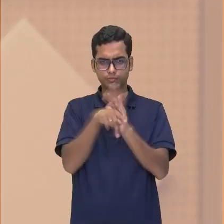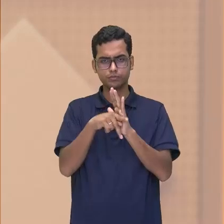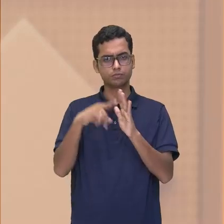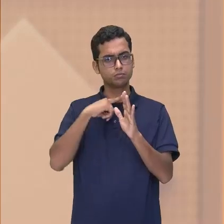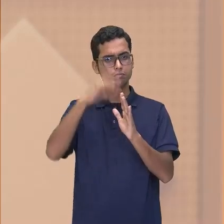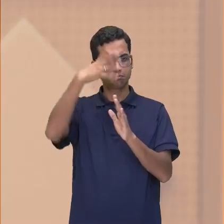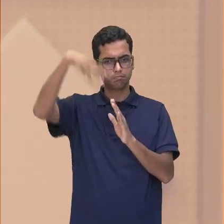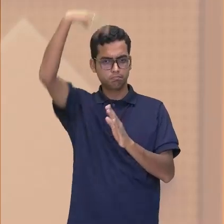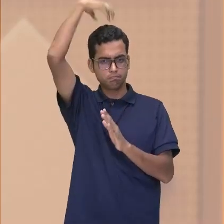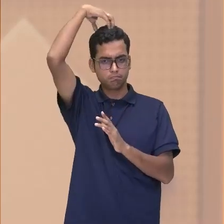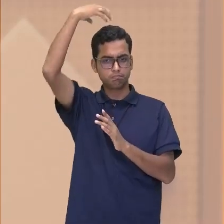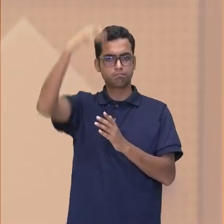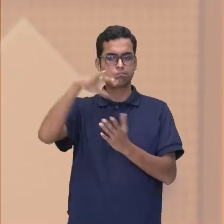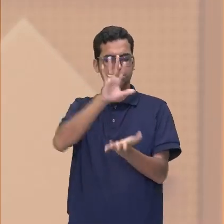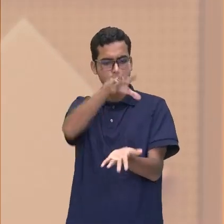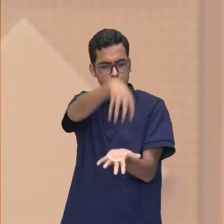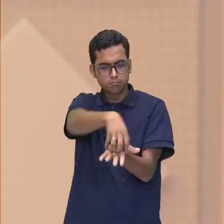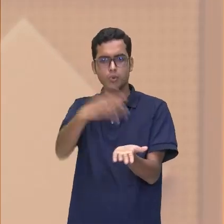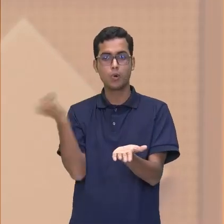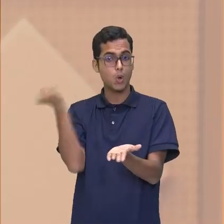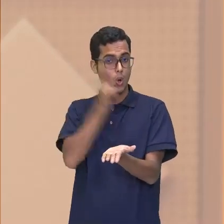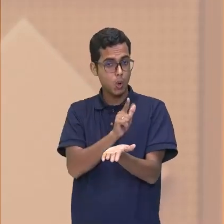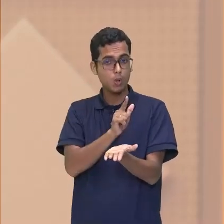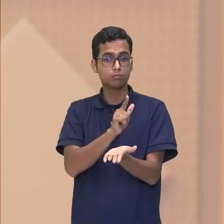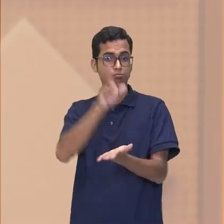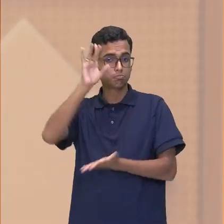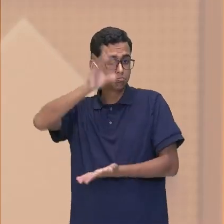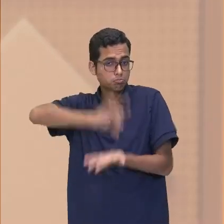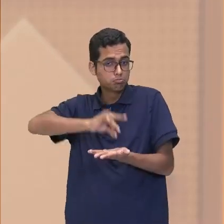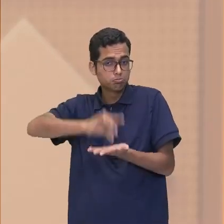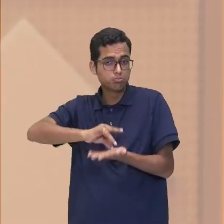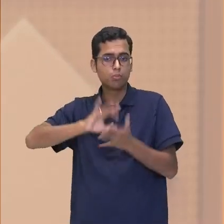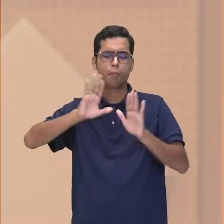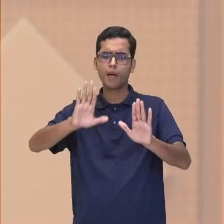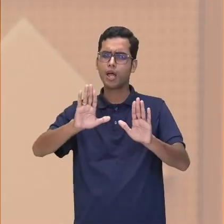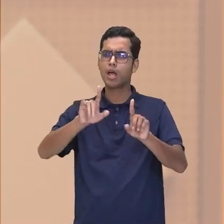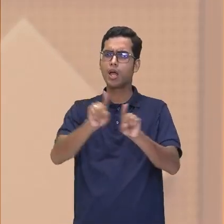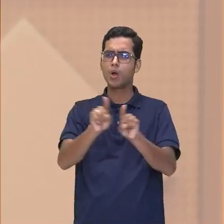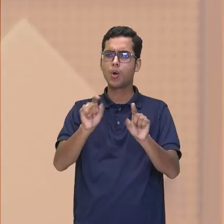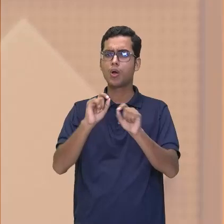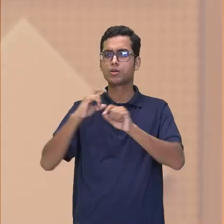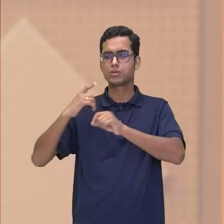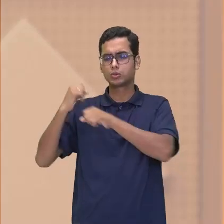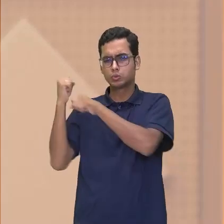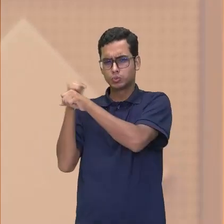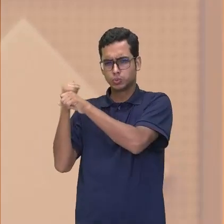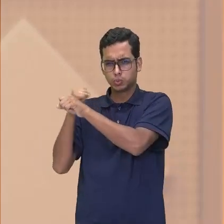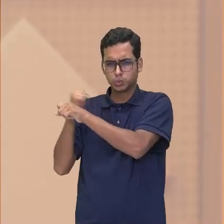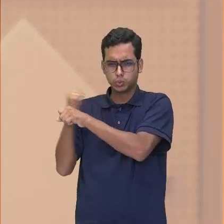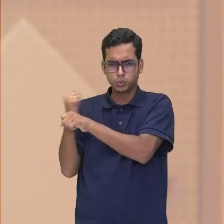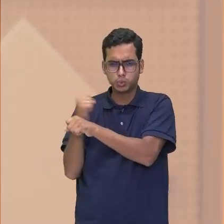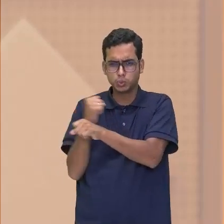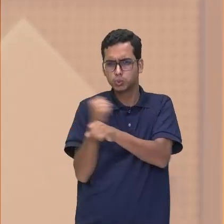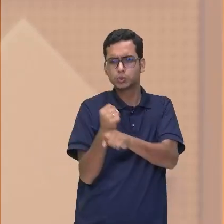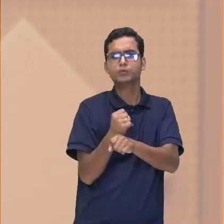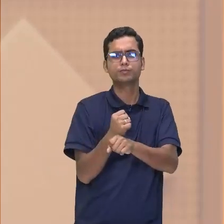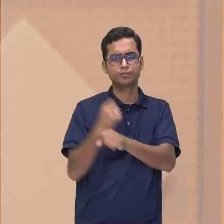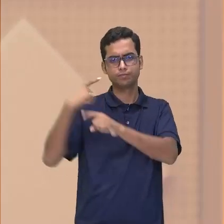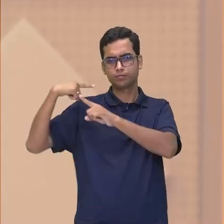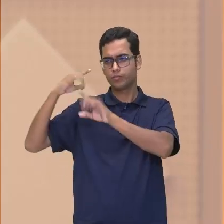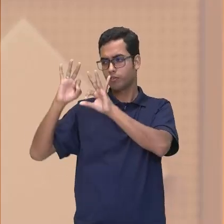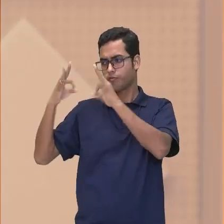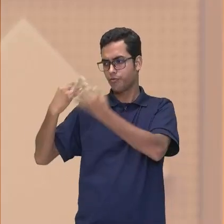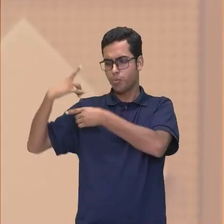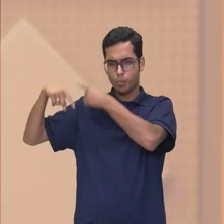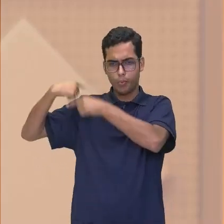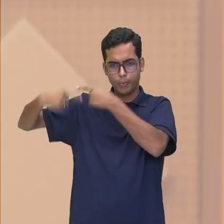monarquia em Portugal. No entanto, essa monarquia ela vai durar aí muito tempo ainda, essa dinastia, na verdade, ela